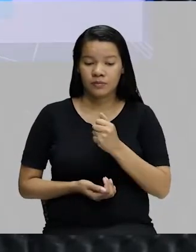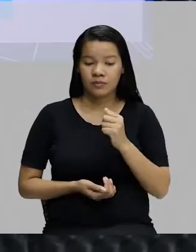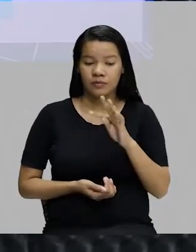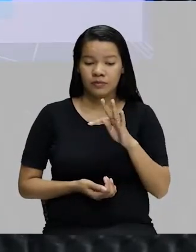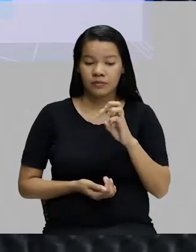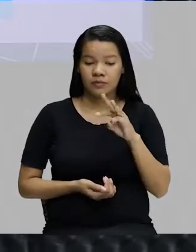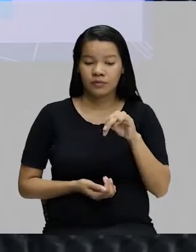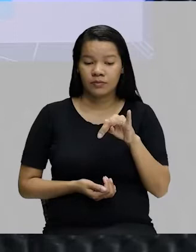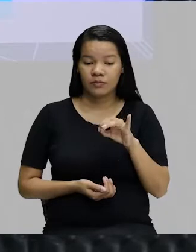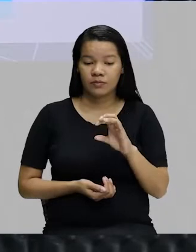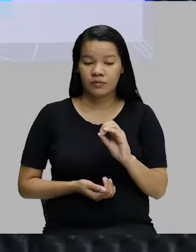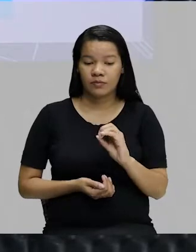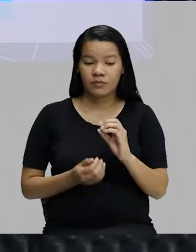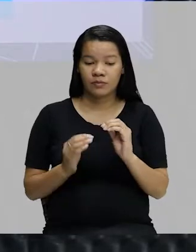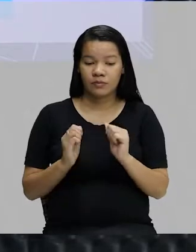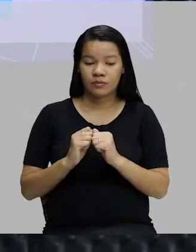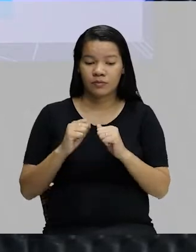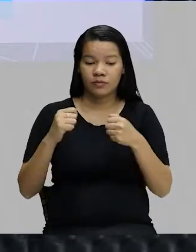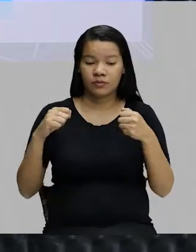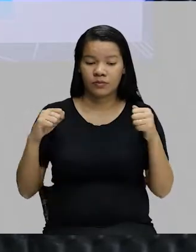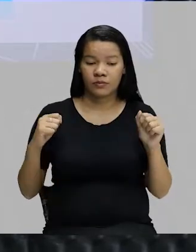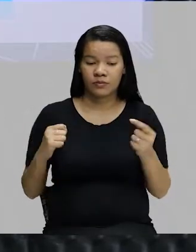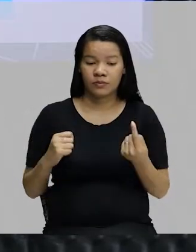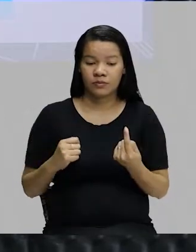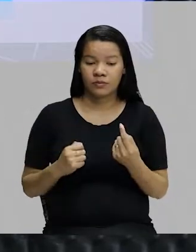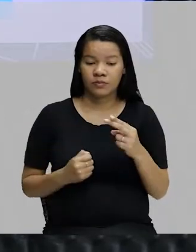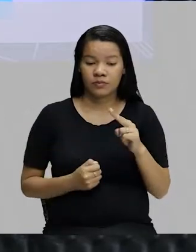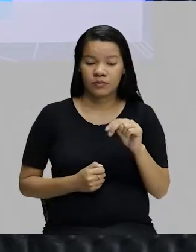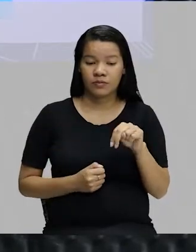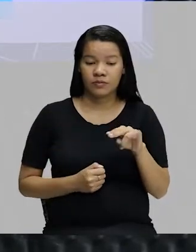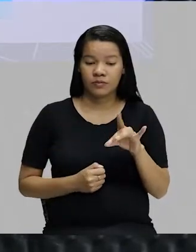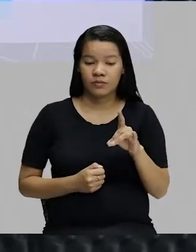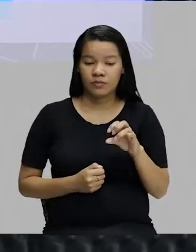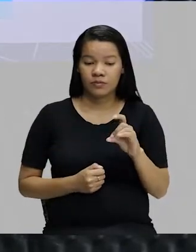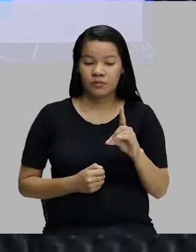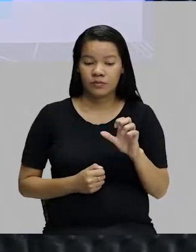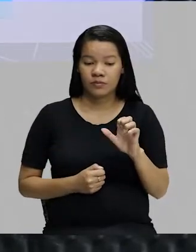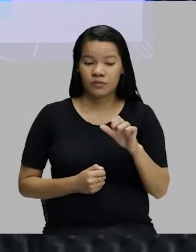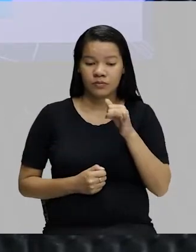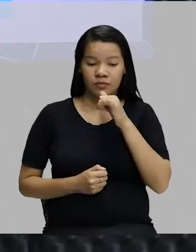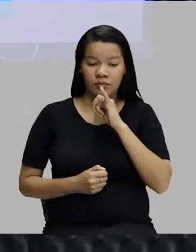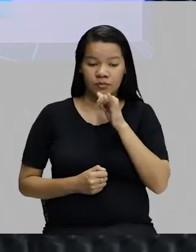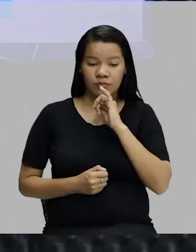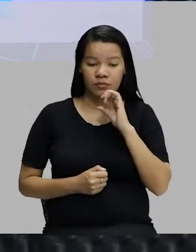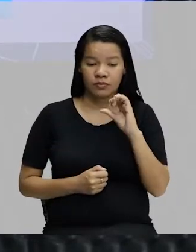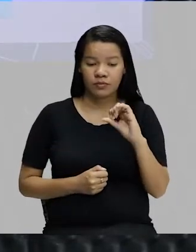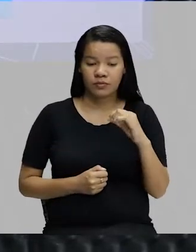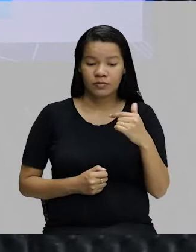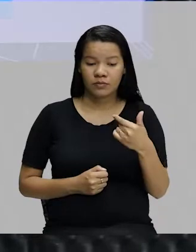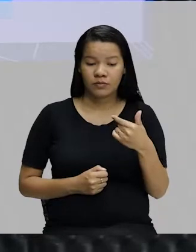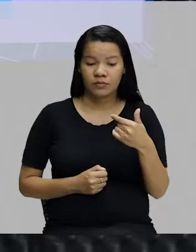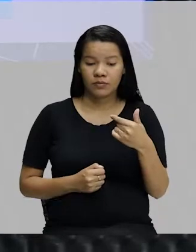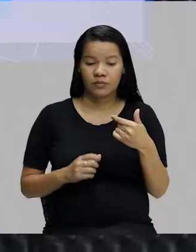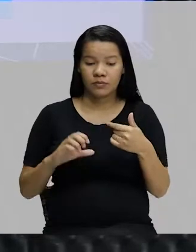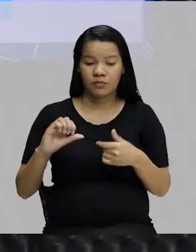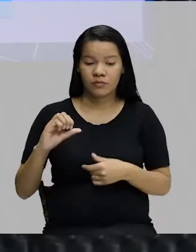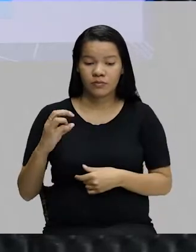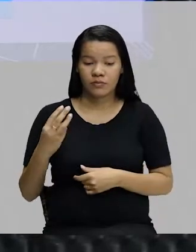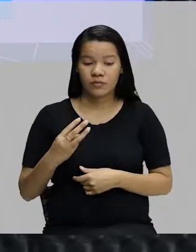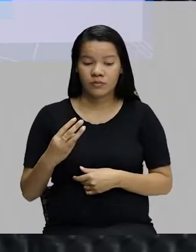número atômico ele aumentou em uma unidade, 92 foi para 93. E a